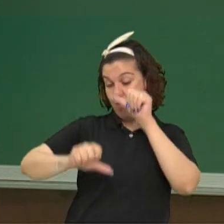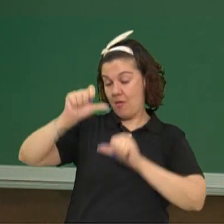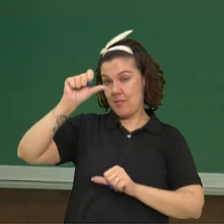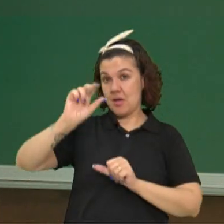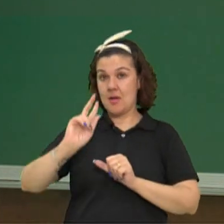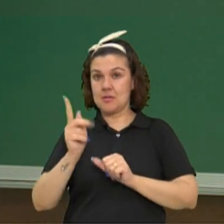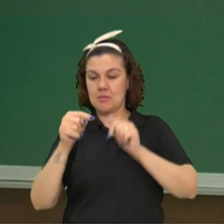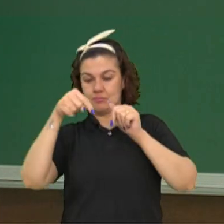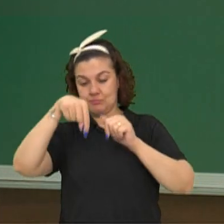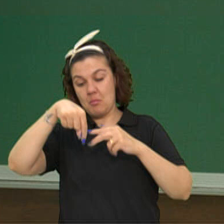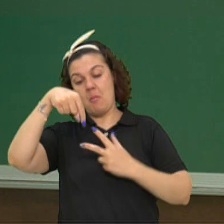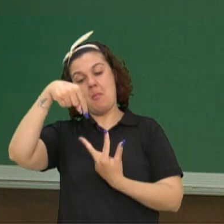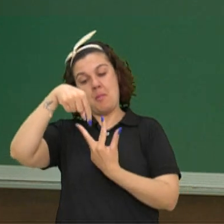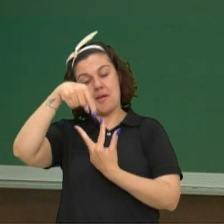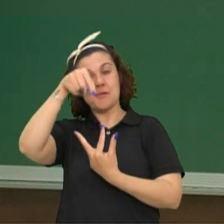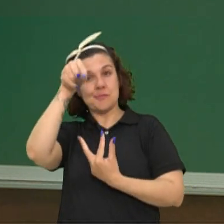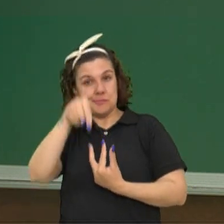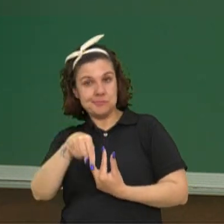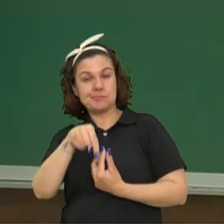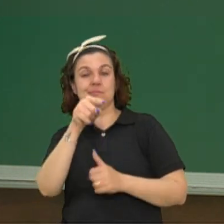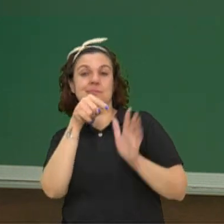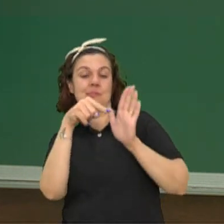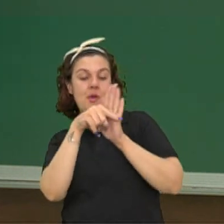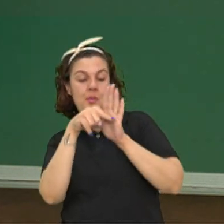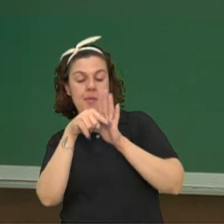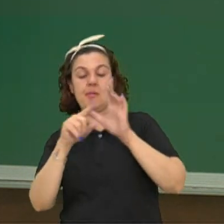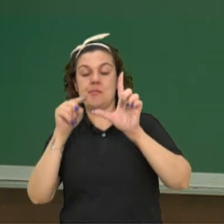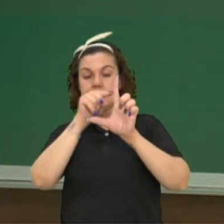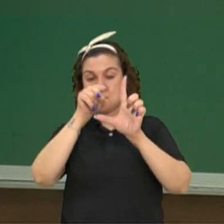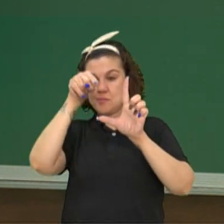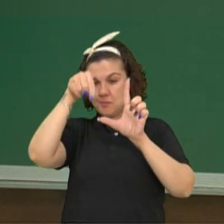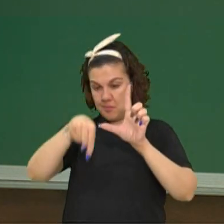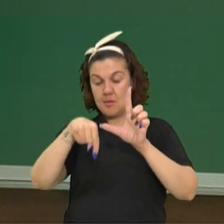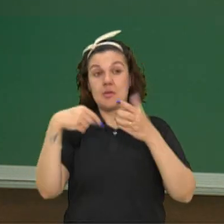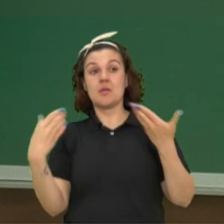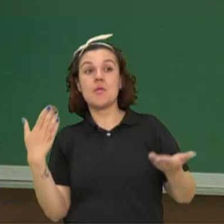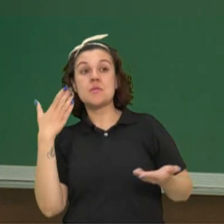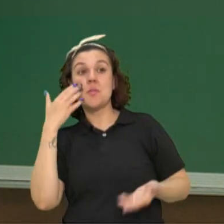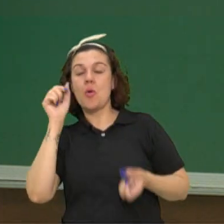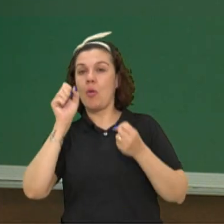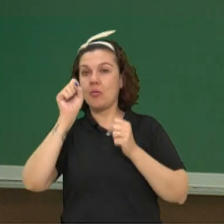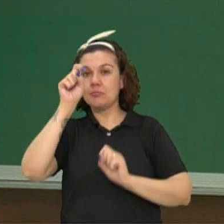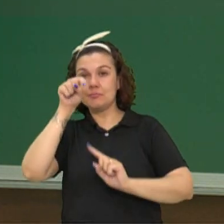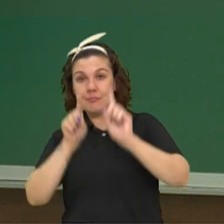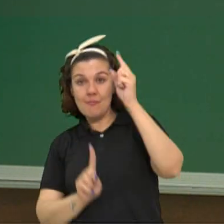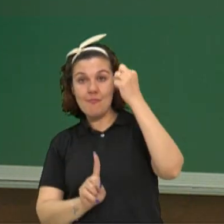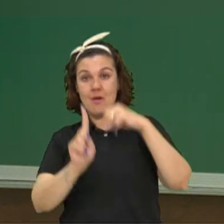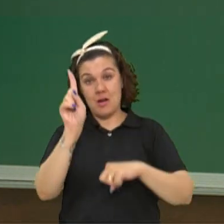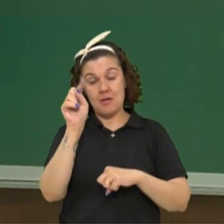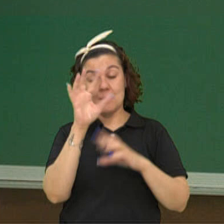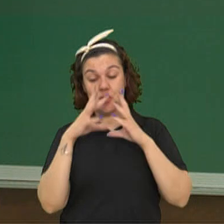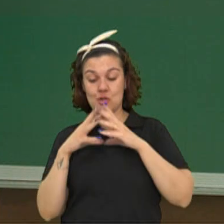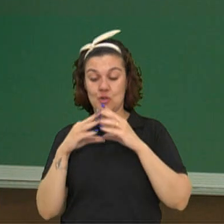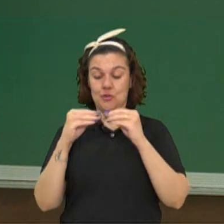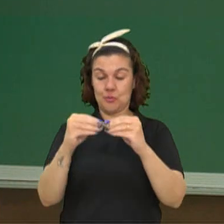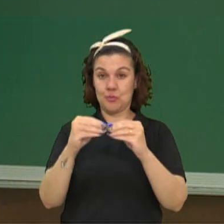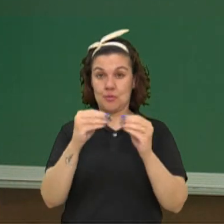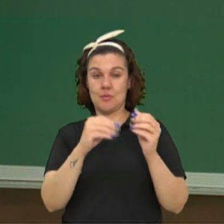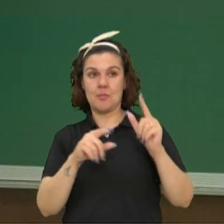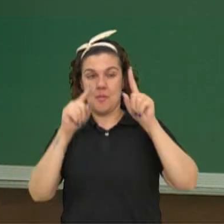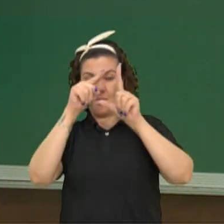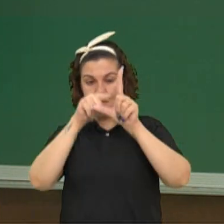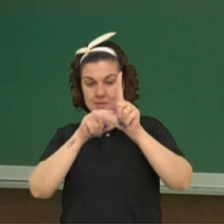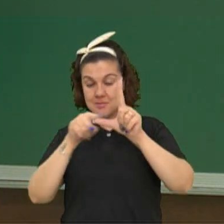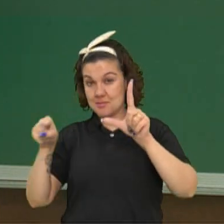de hidratação, seta para baixo, valor negativo, e ele quer saber qual que é a variação total aí para esse